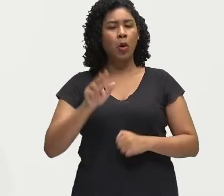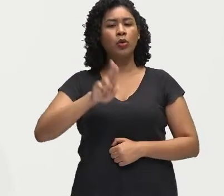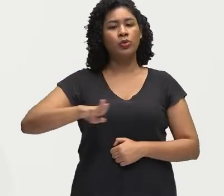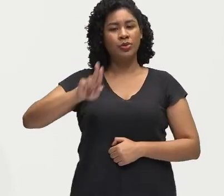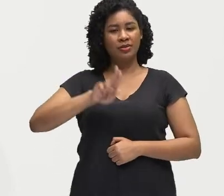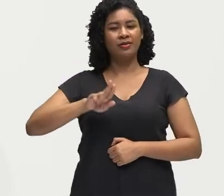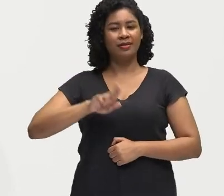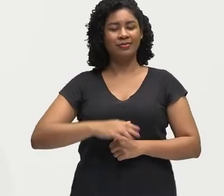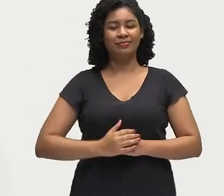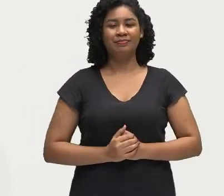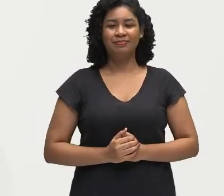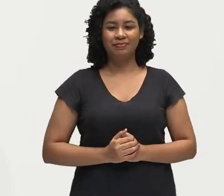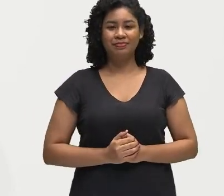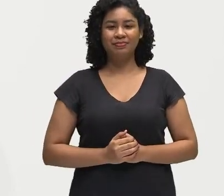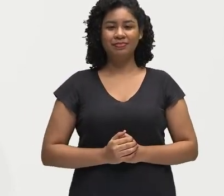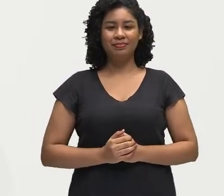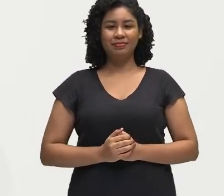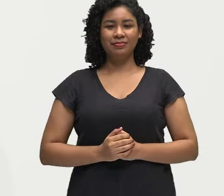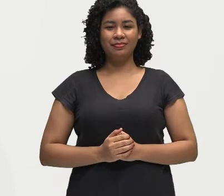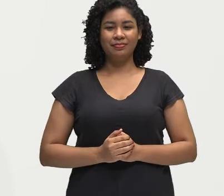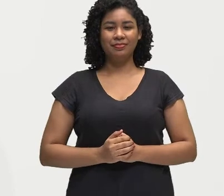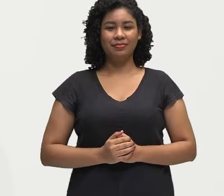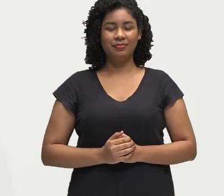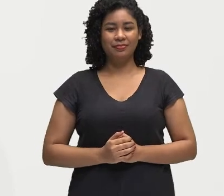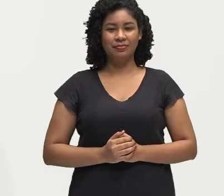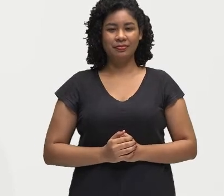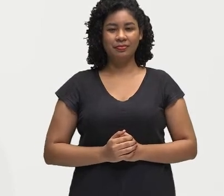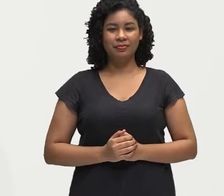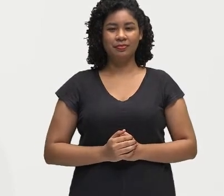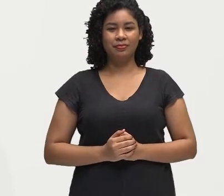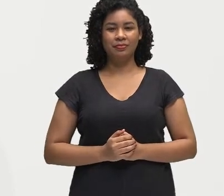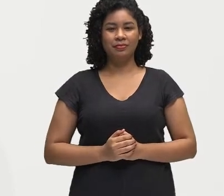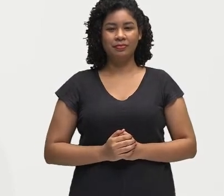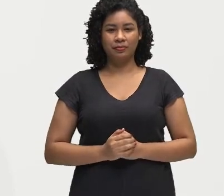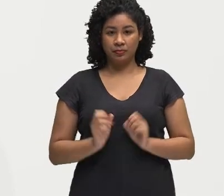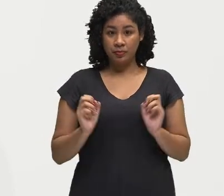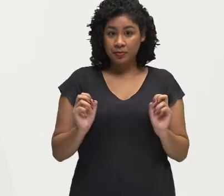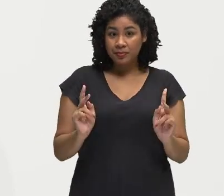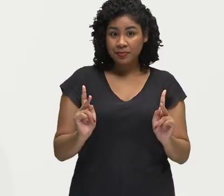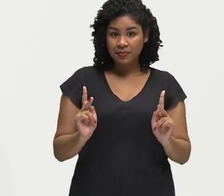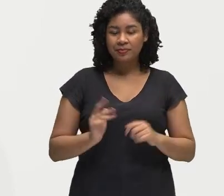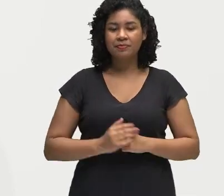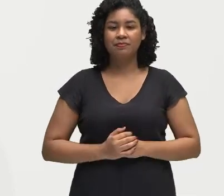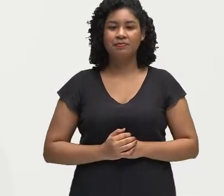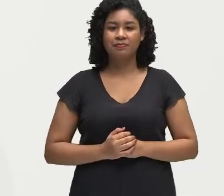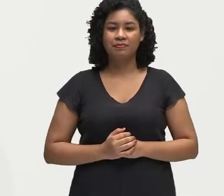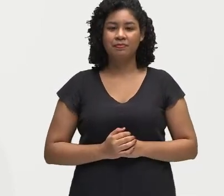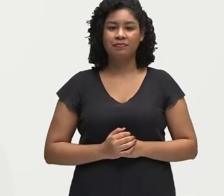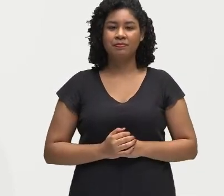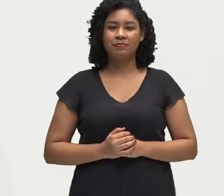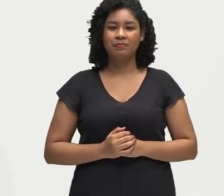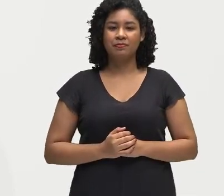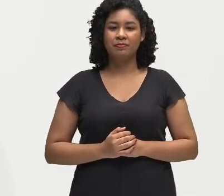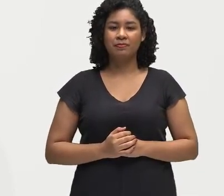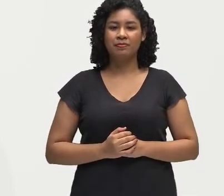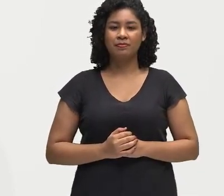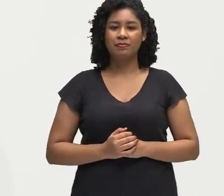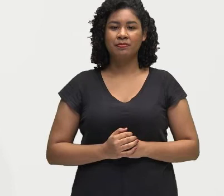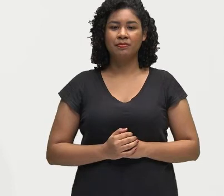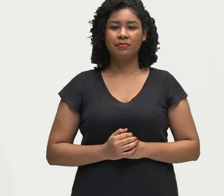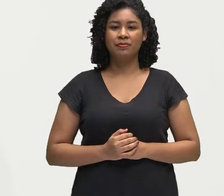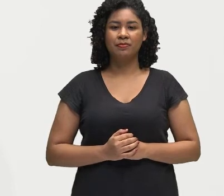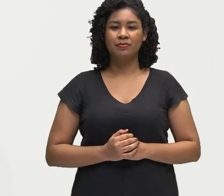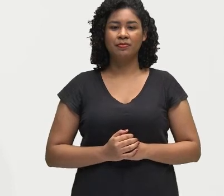ok? Todos os pronomes pessoais, sem distinção, tá? I, you, he,